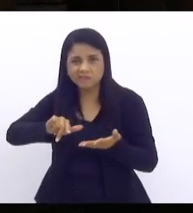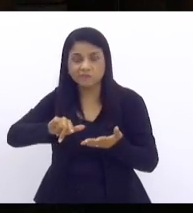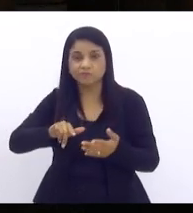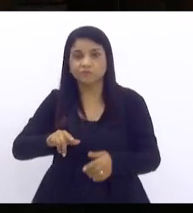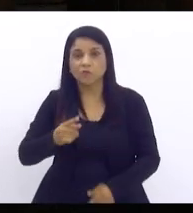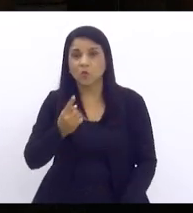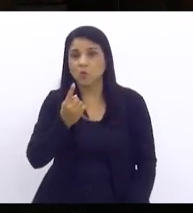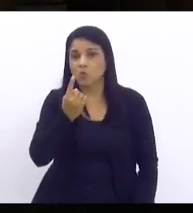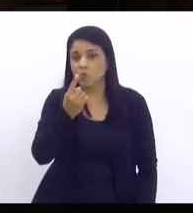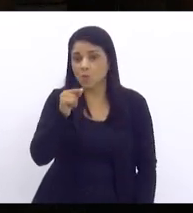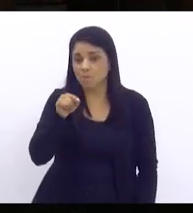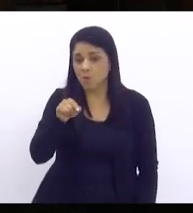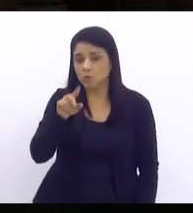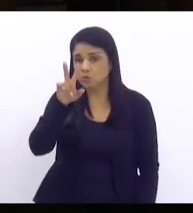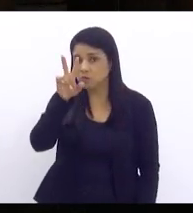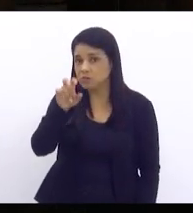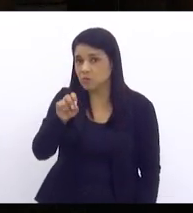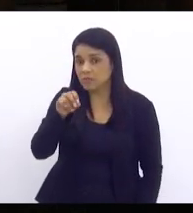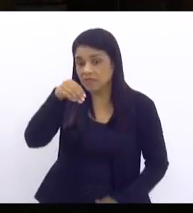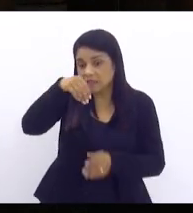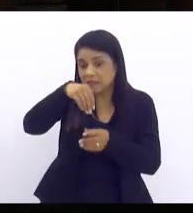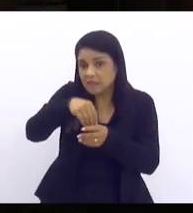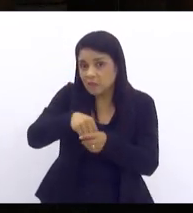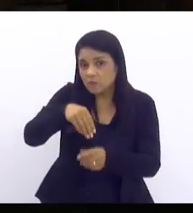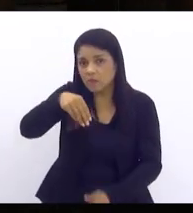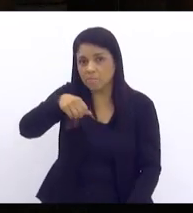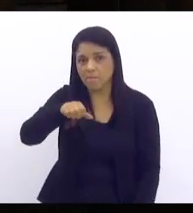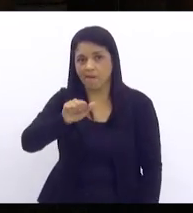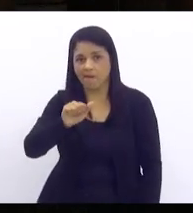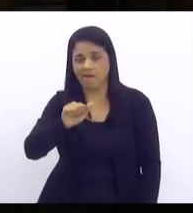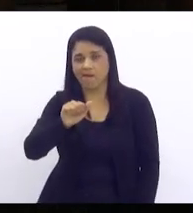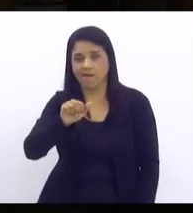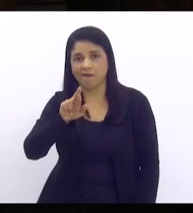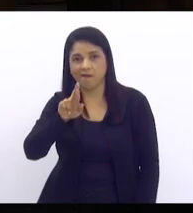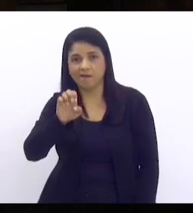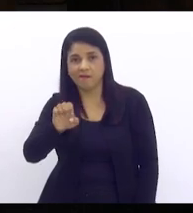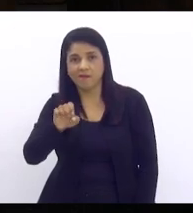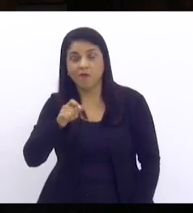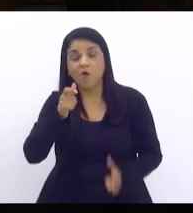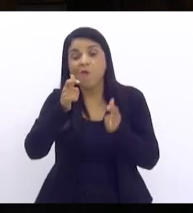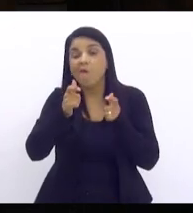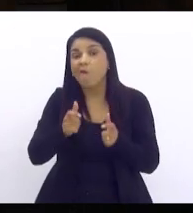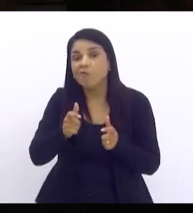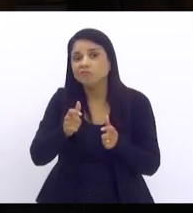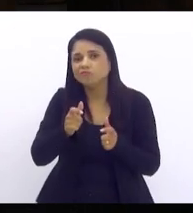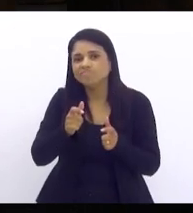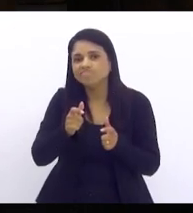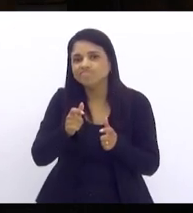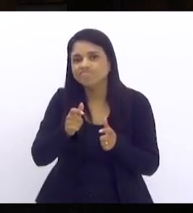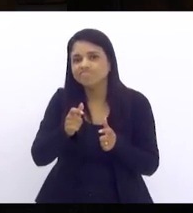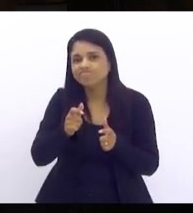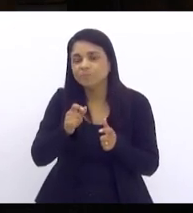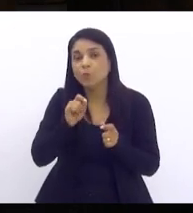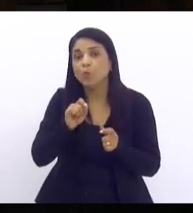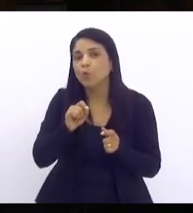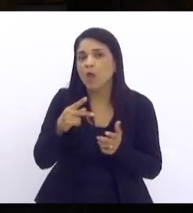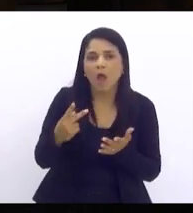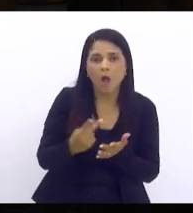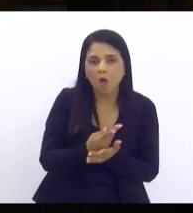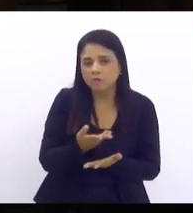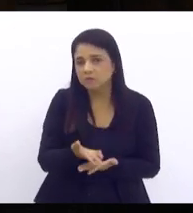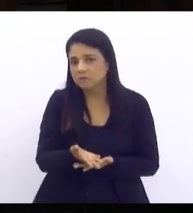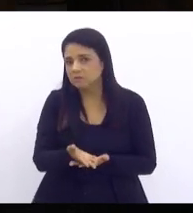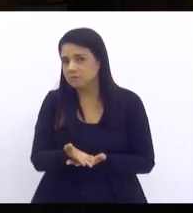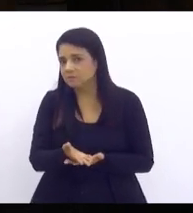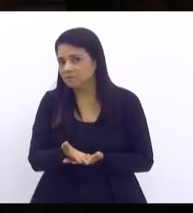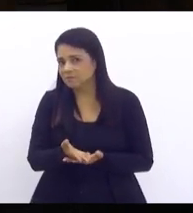5.50 existe ali dentro da Maré. Eu pergunto aonde nós vamos chegar. Isso faz me